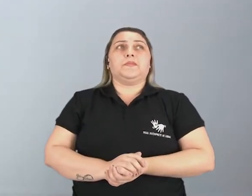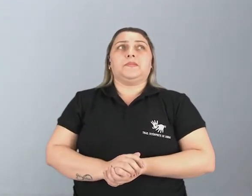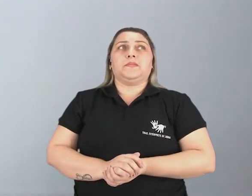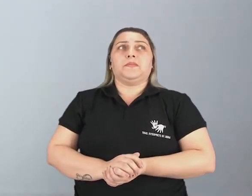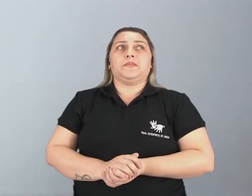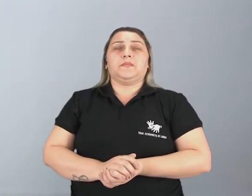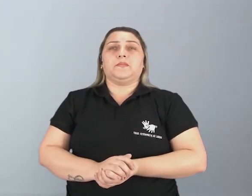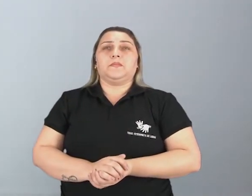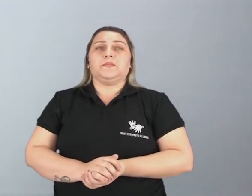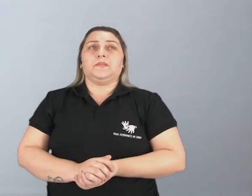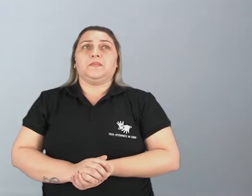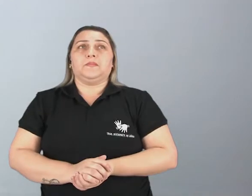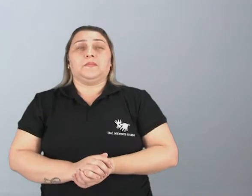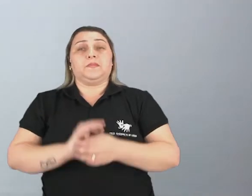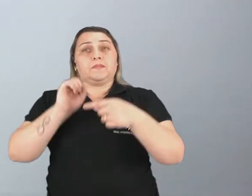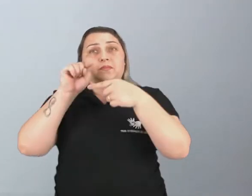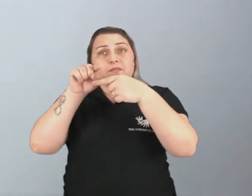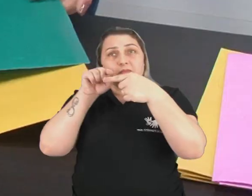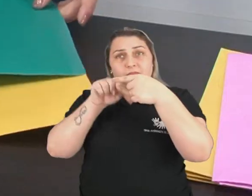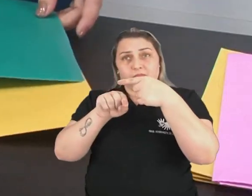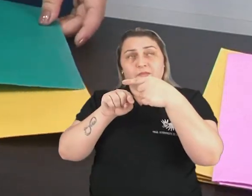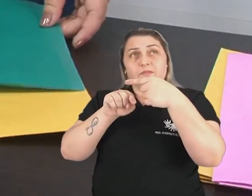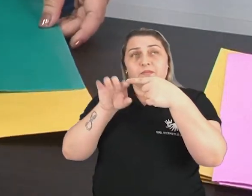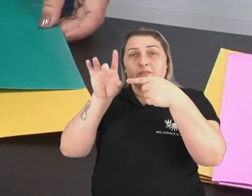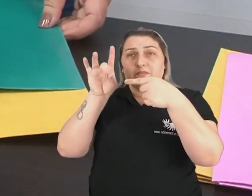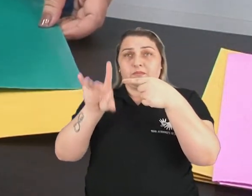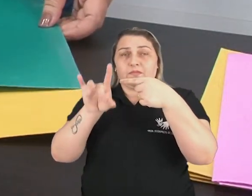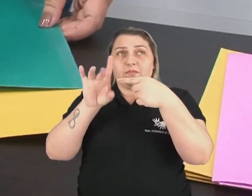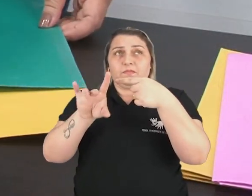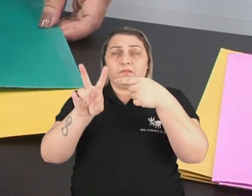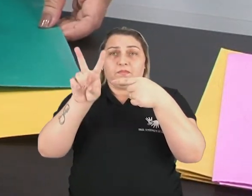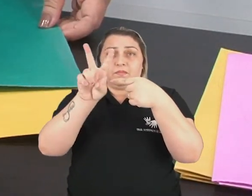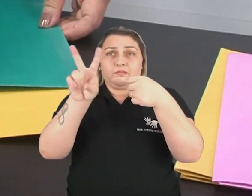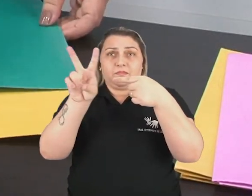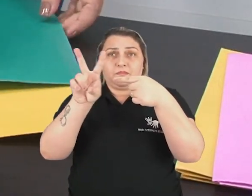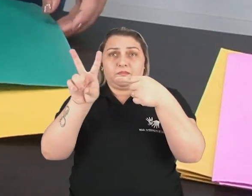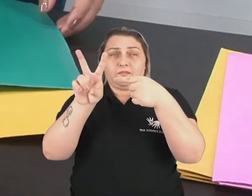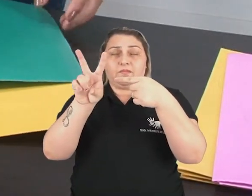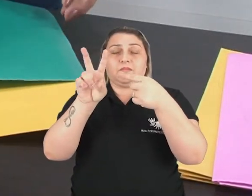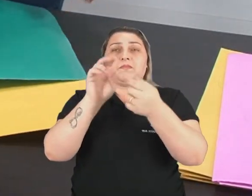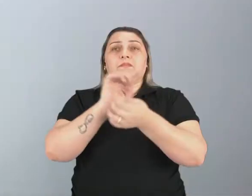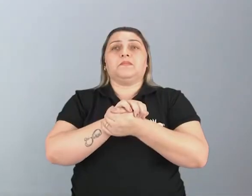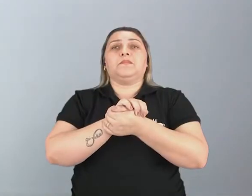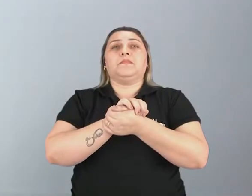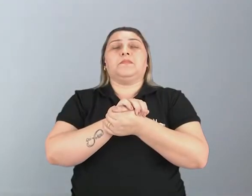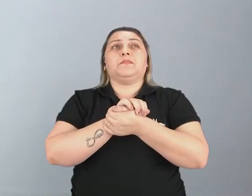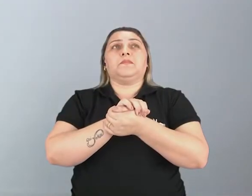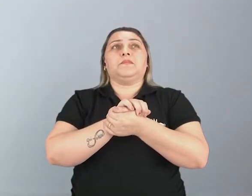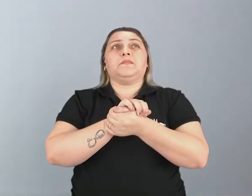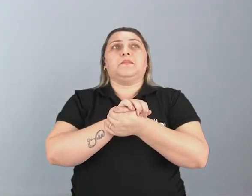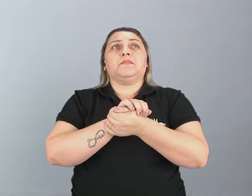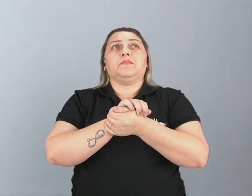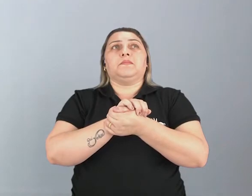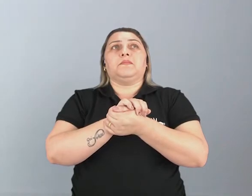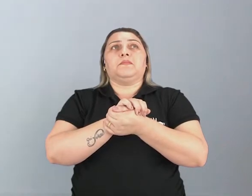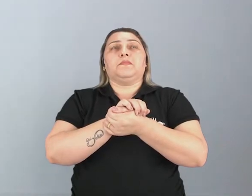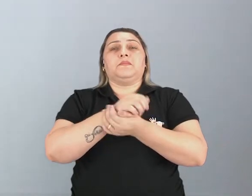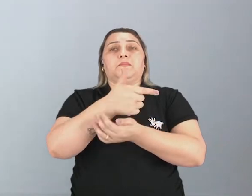aqui eu dividi em apenas 2 partes. Então,